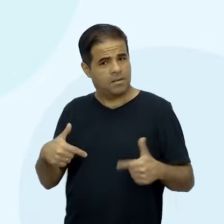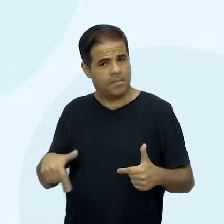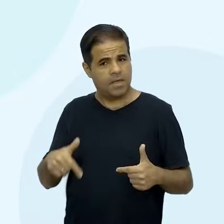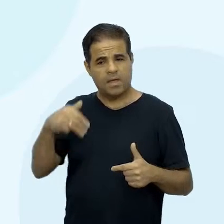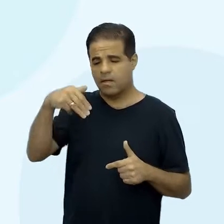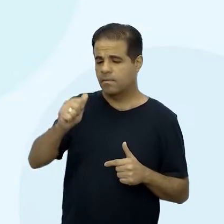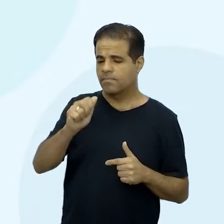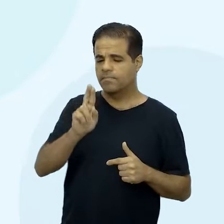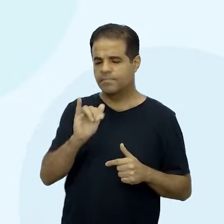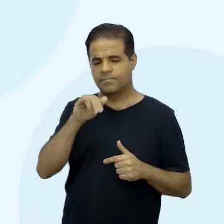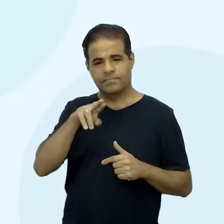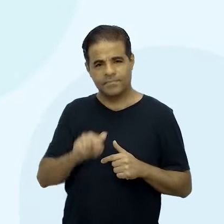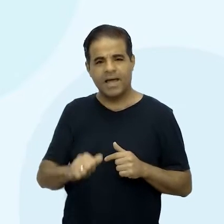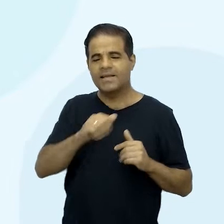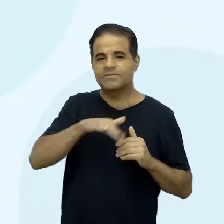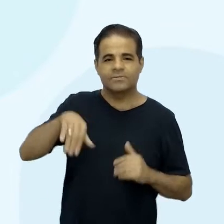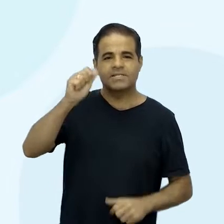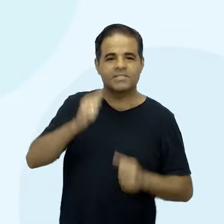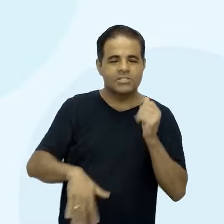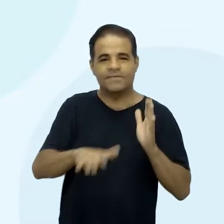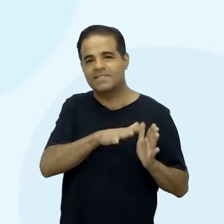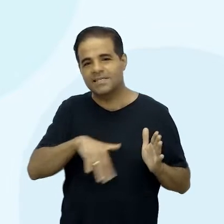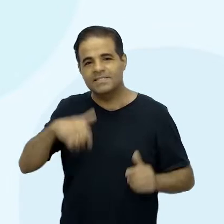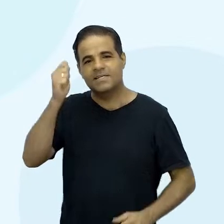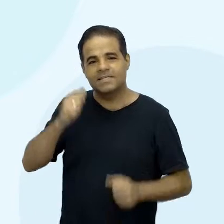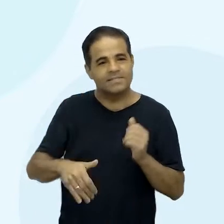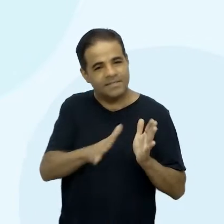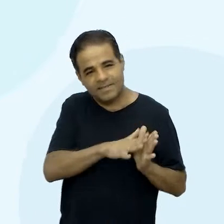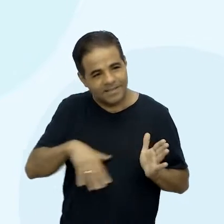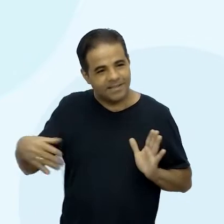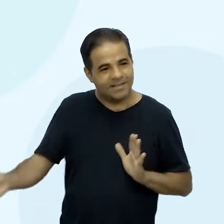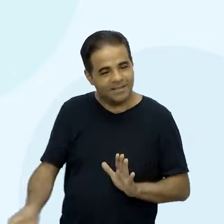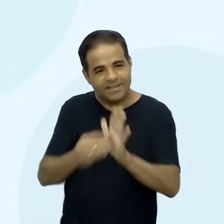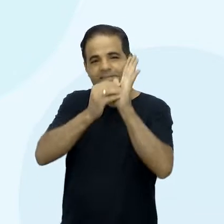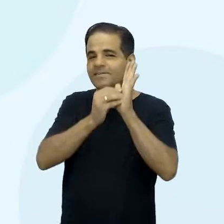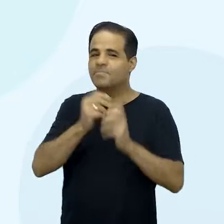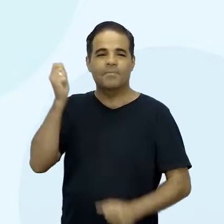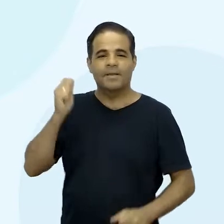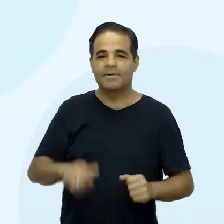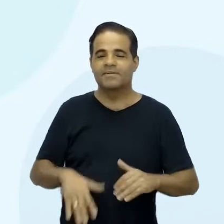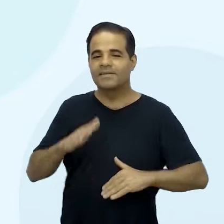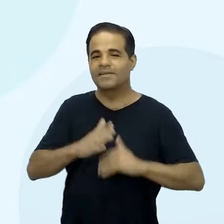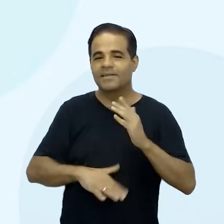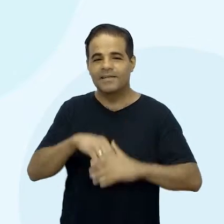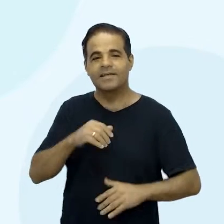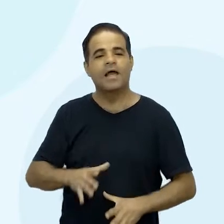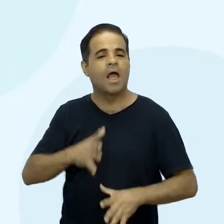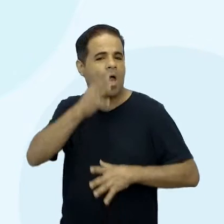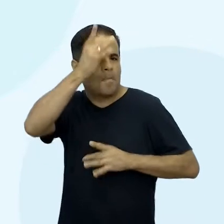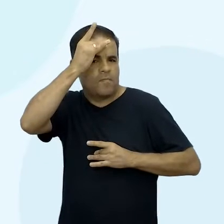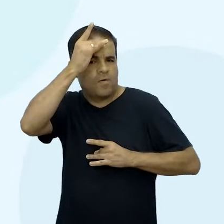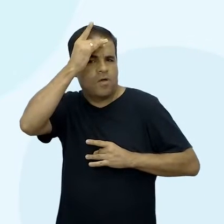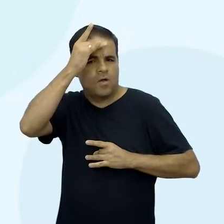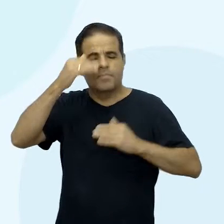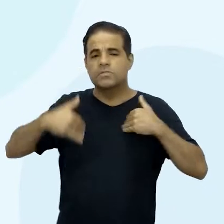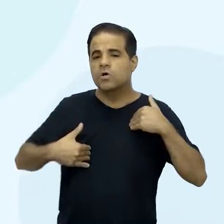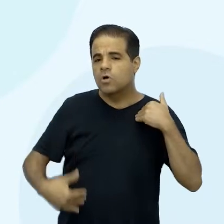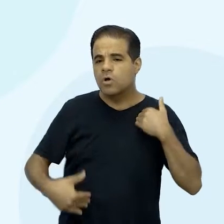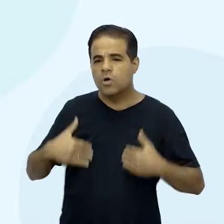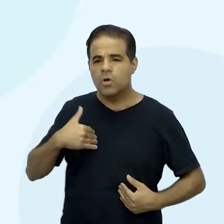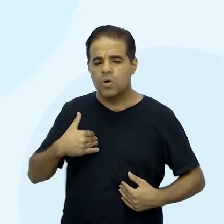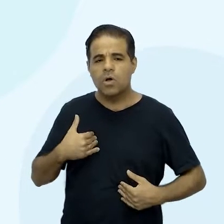Marina, artist body. Então, ela fazia muita performance com o corpo, muita performance com o corpo, com